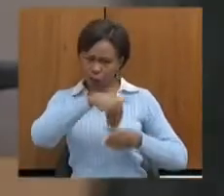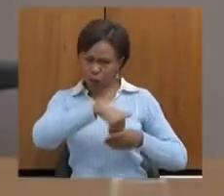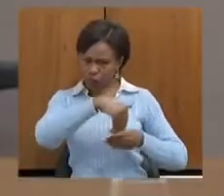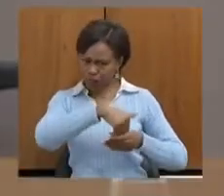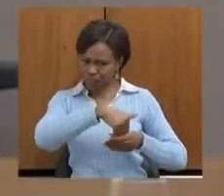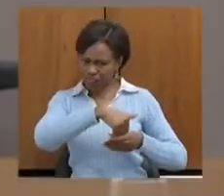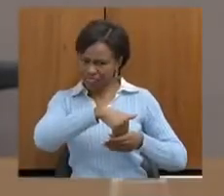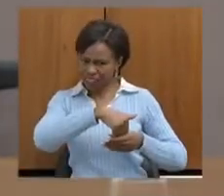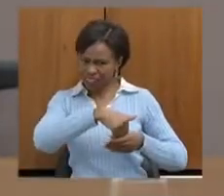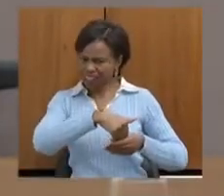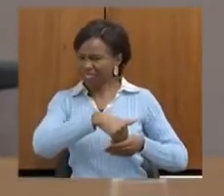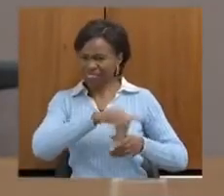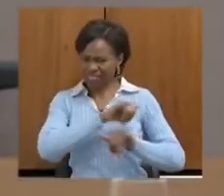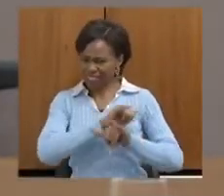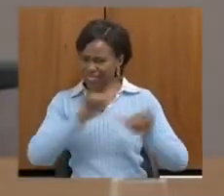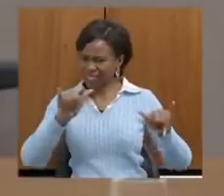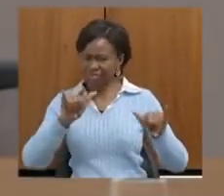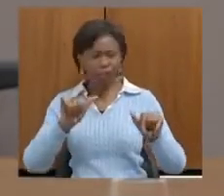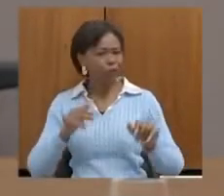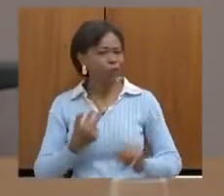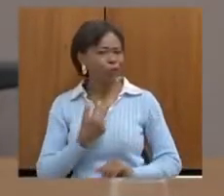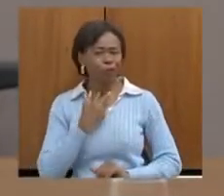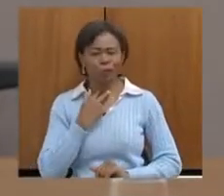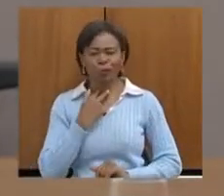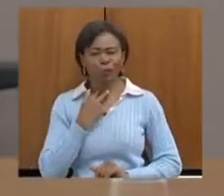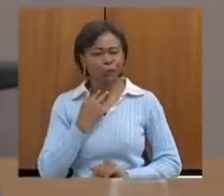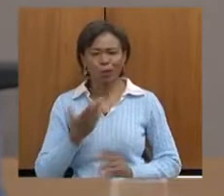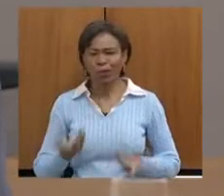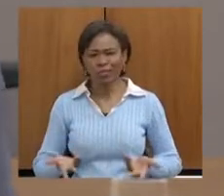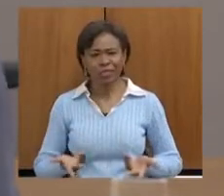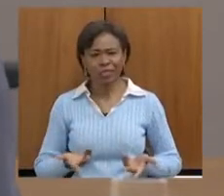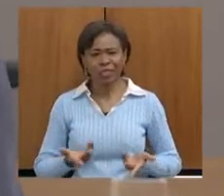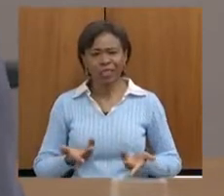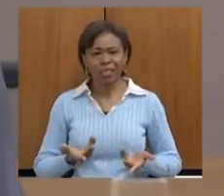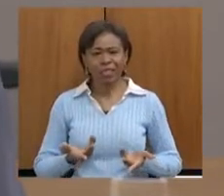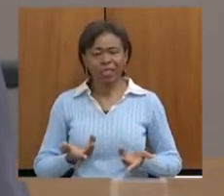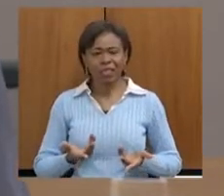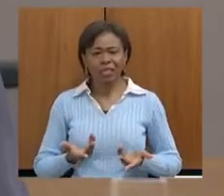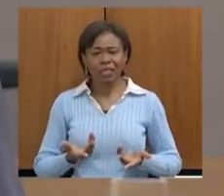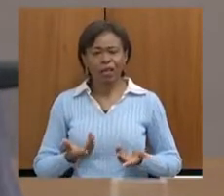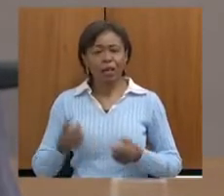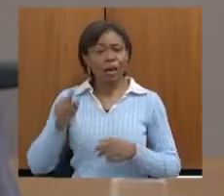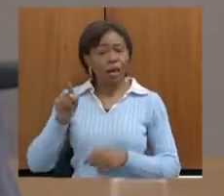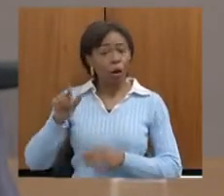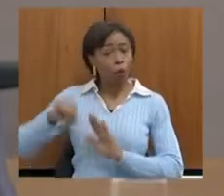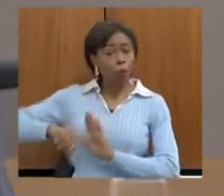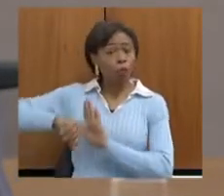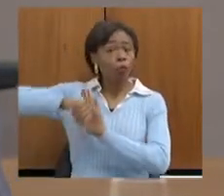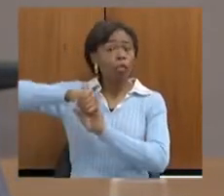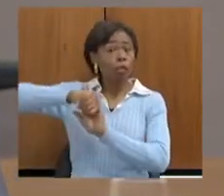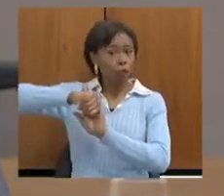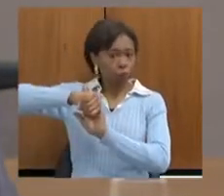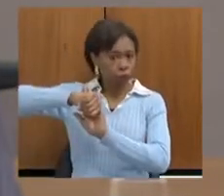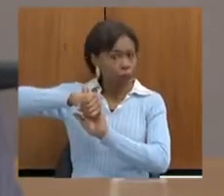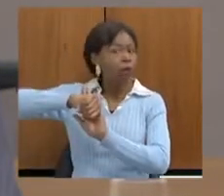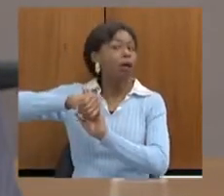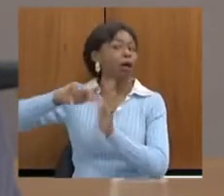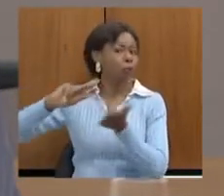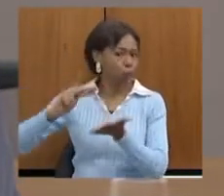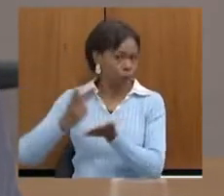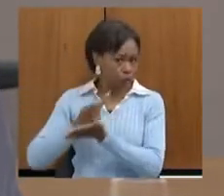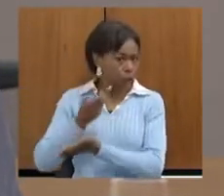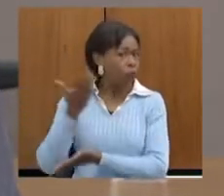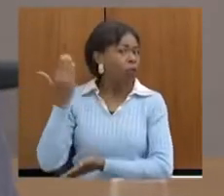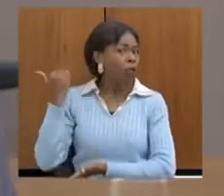Não serve ao país não serve o meio ambiente e não serve de exemplo contra um crime foi cometido não esqueçamos